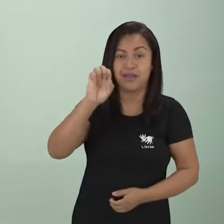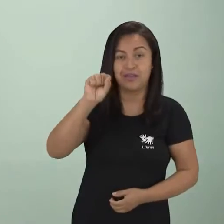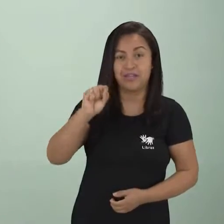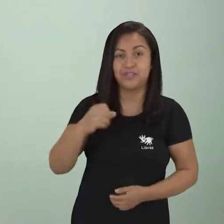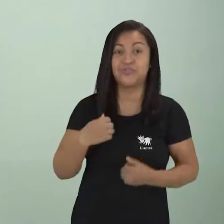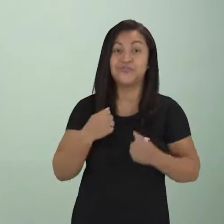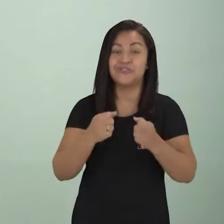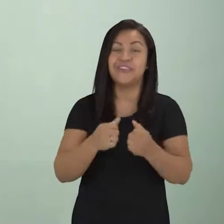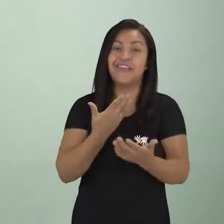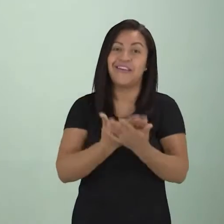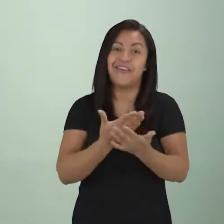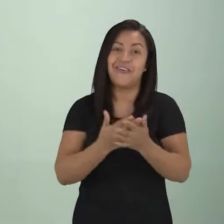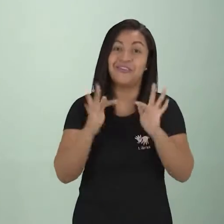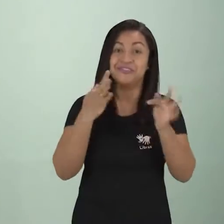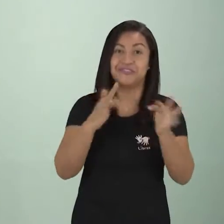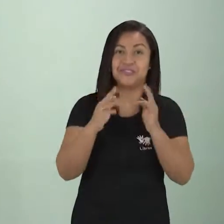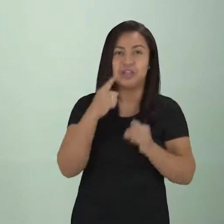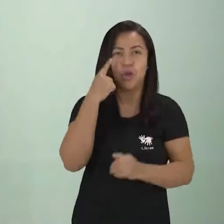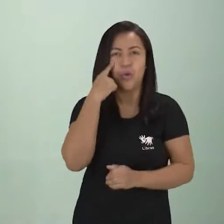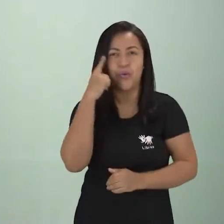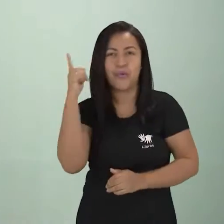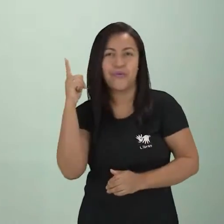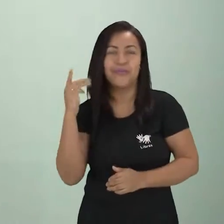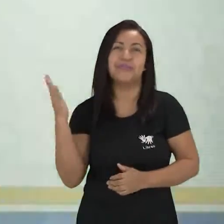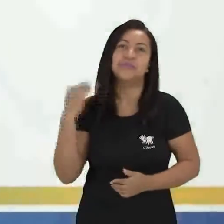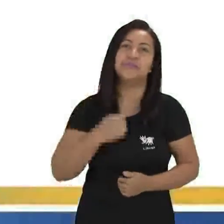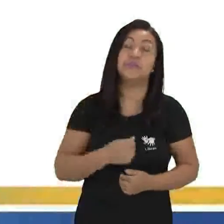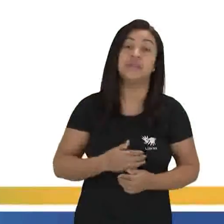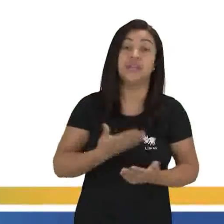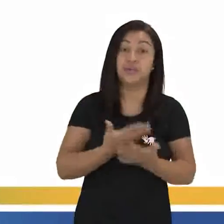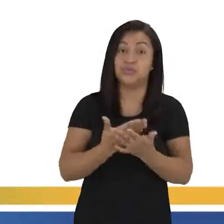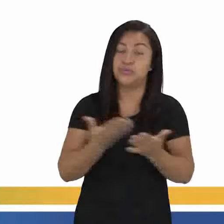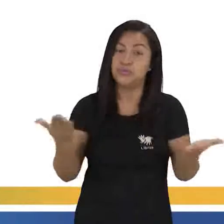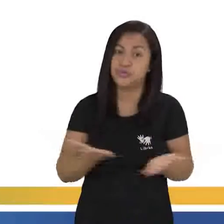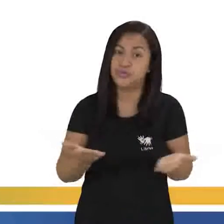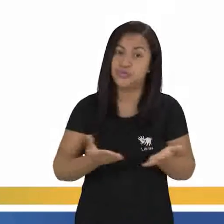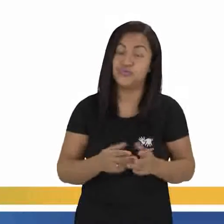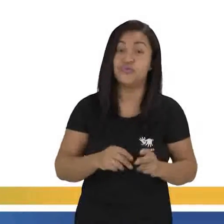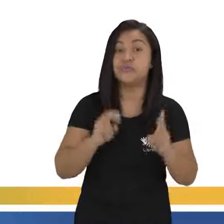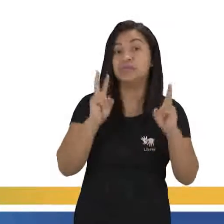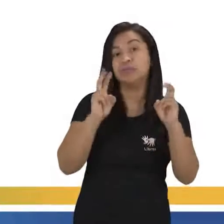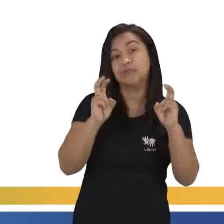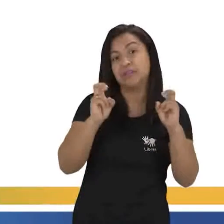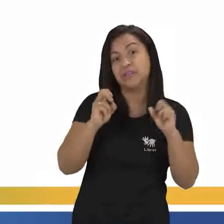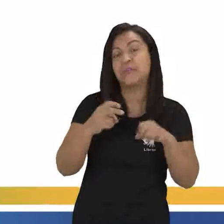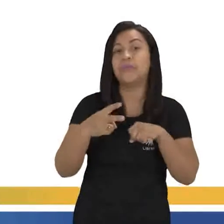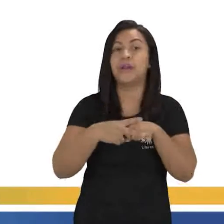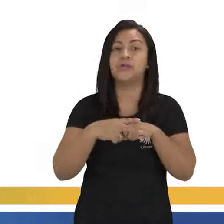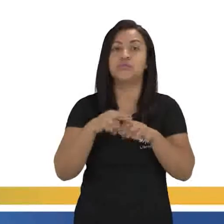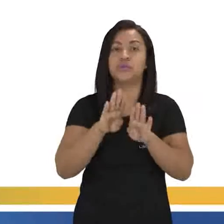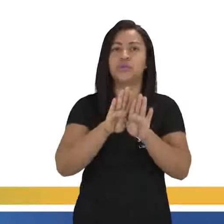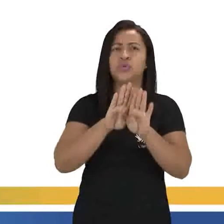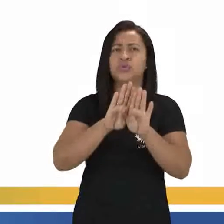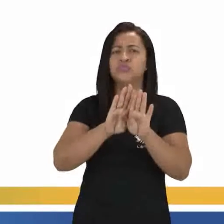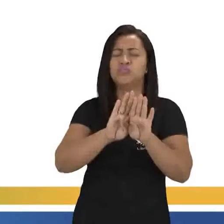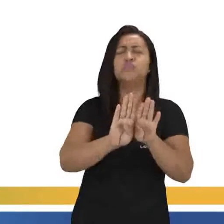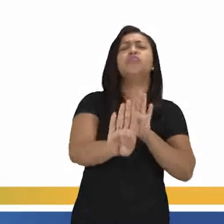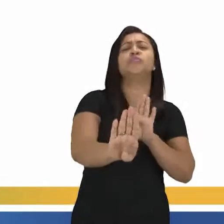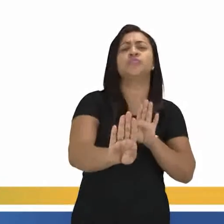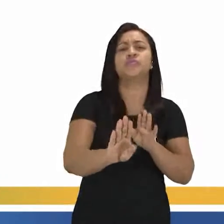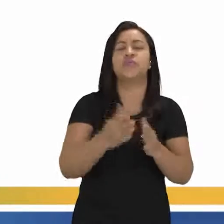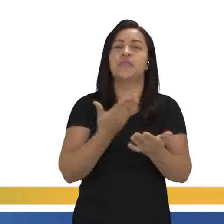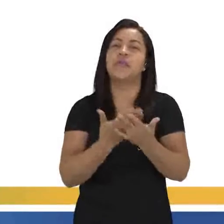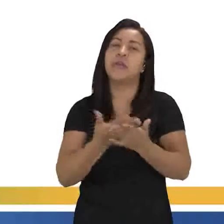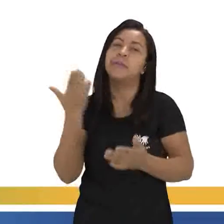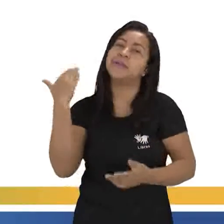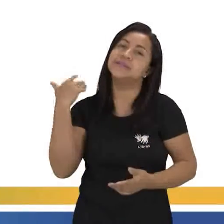física. Dá uma olhada no nosso material. Na nossa aula de hoje, nós iremos trabalhar sobre o impulso. Na aula passada, nós